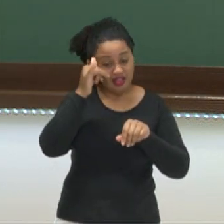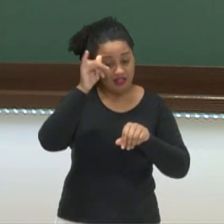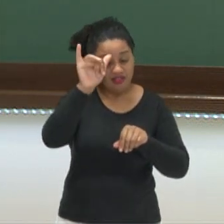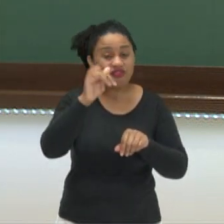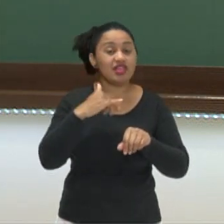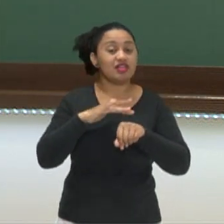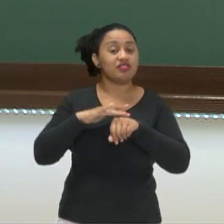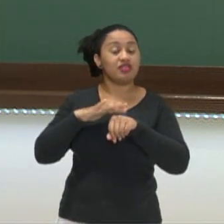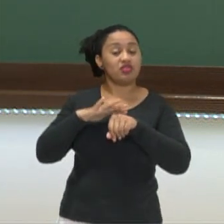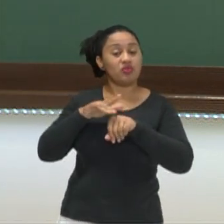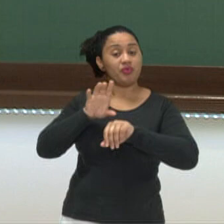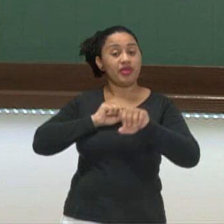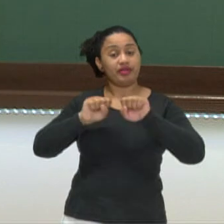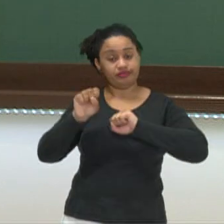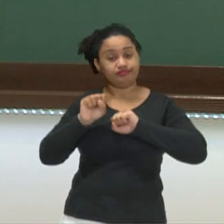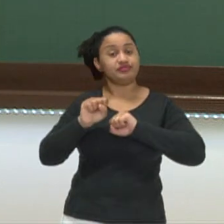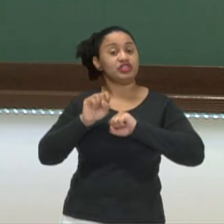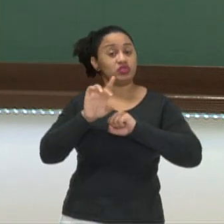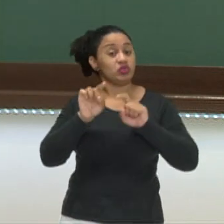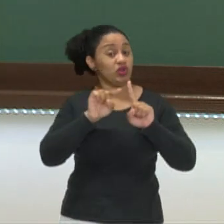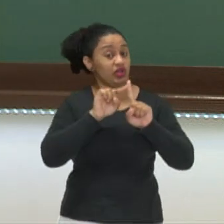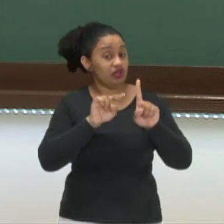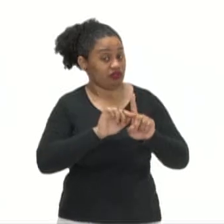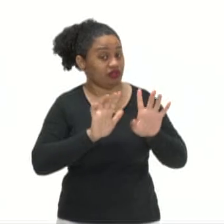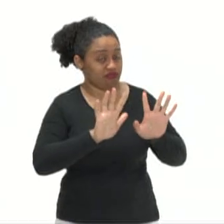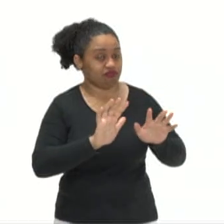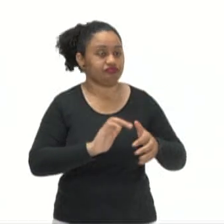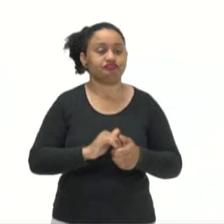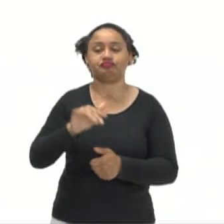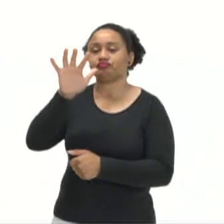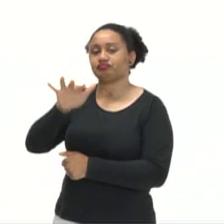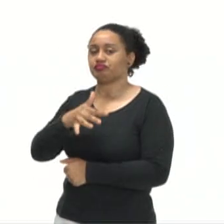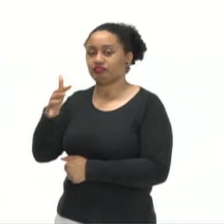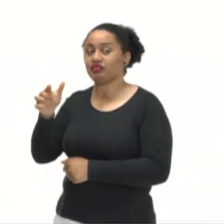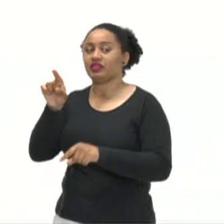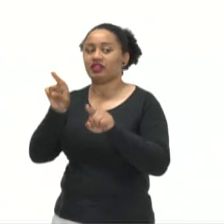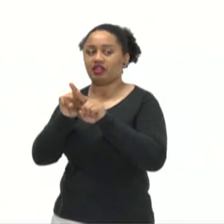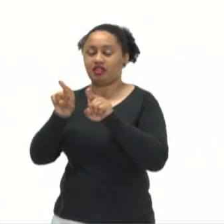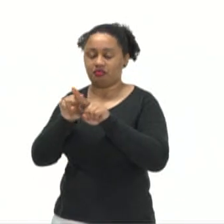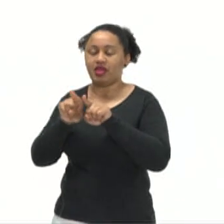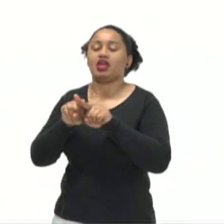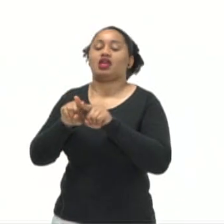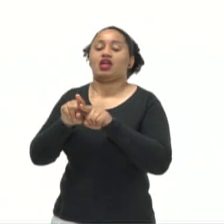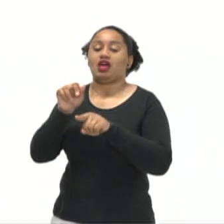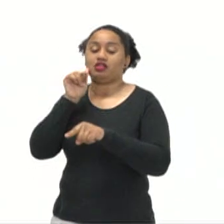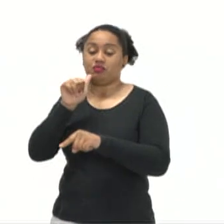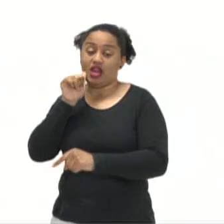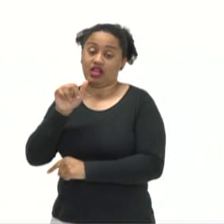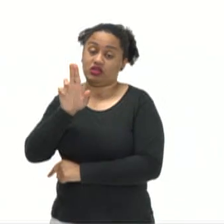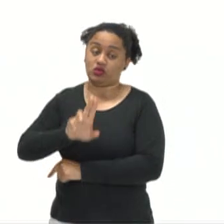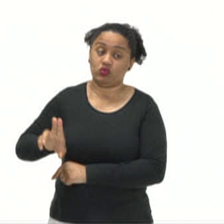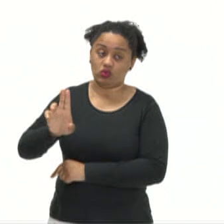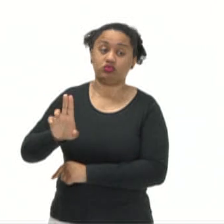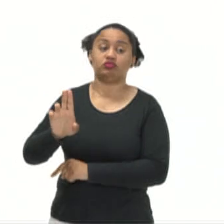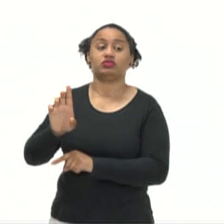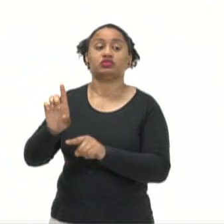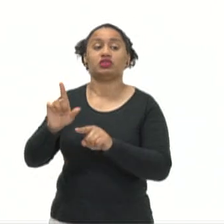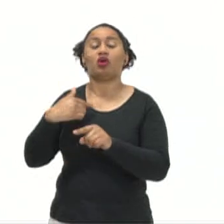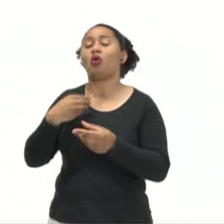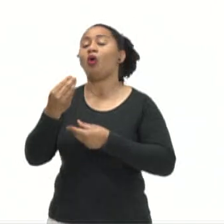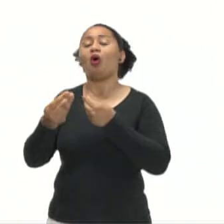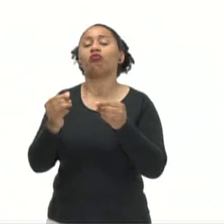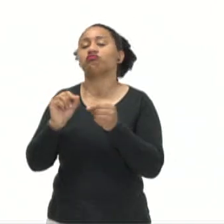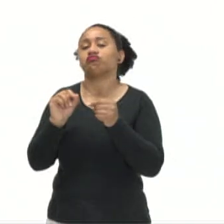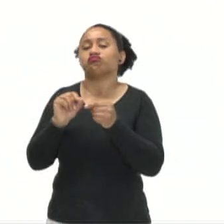tá? Apenas contra a gravidez. Quanto à tabelinha, também é um método usado pelas mulheres. Como que